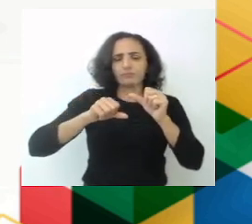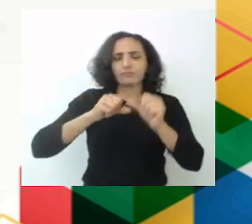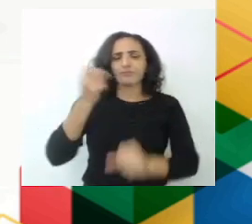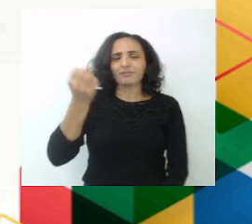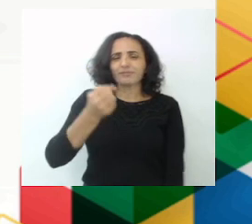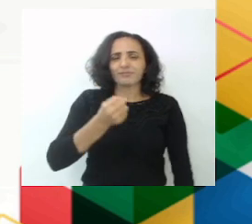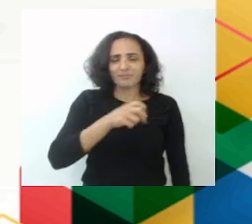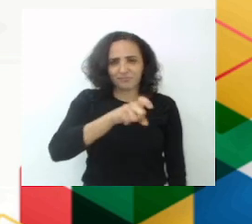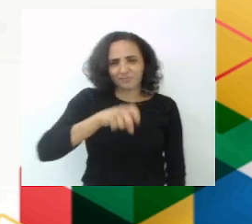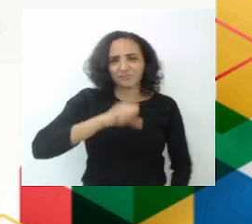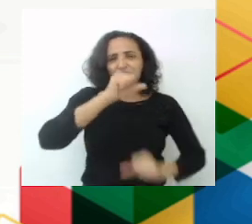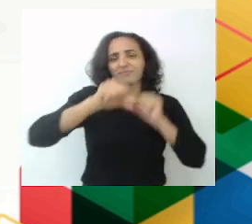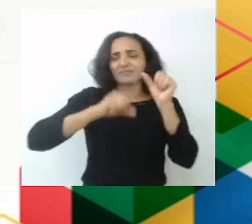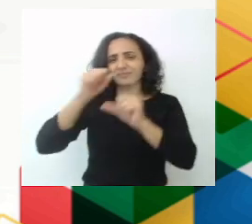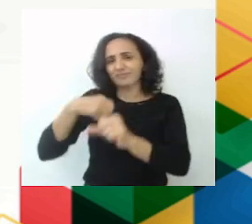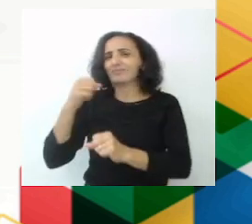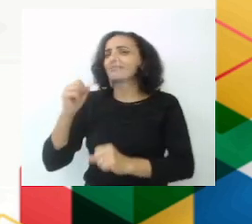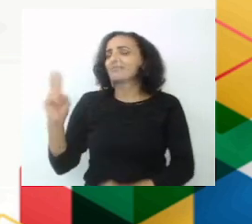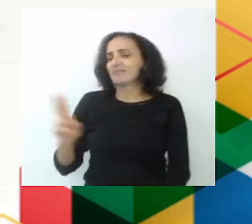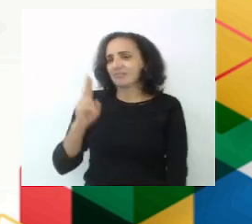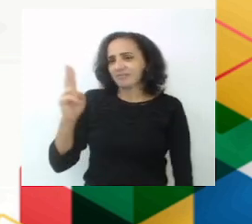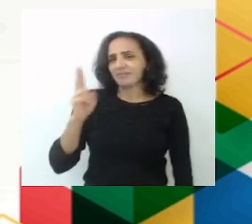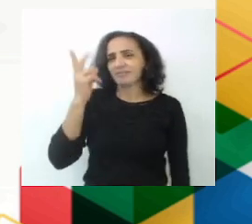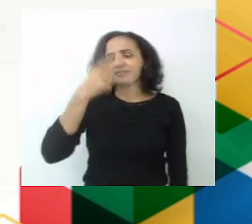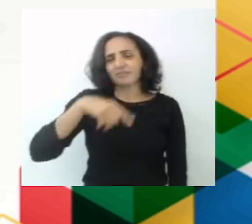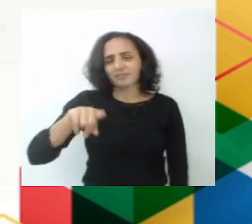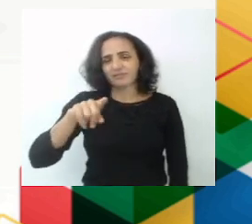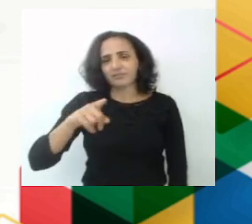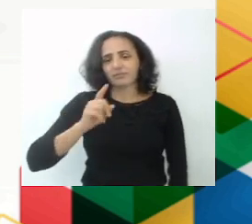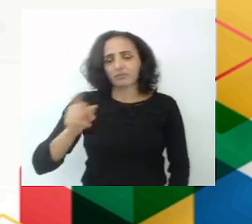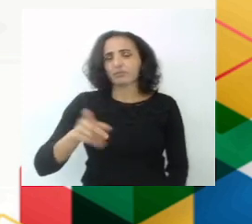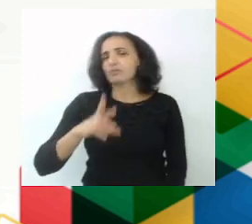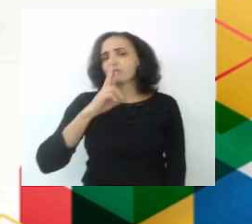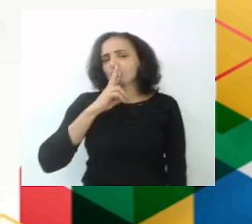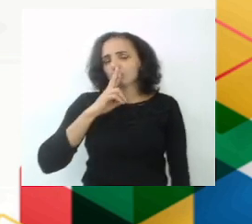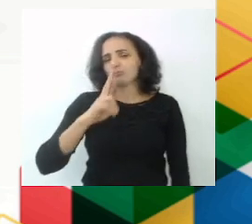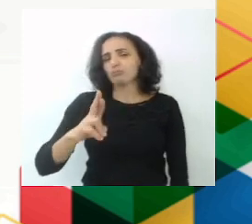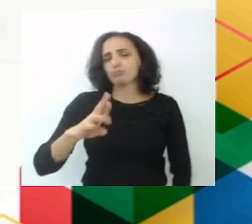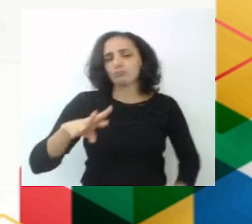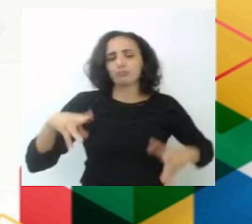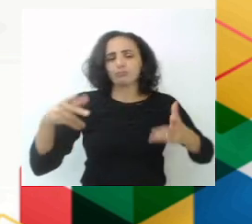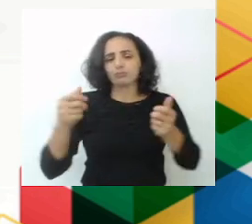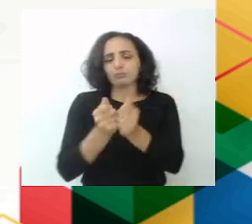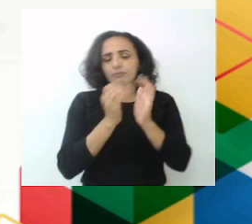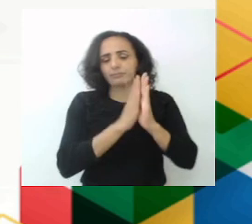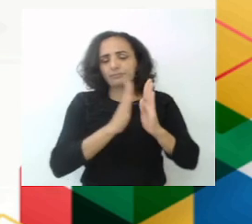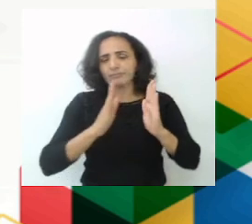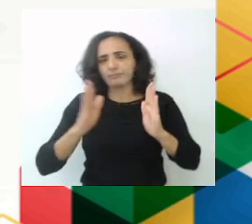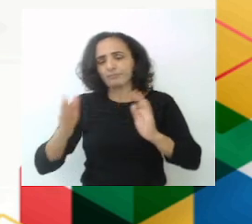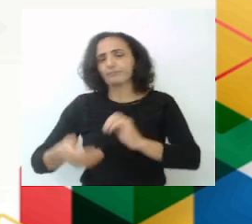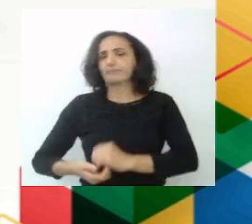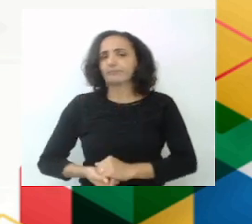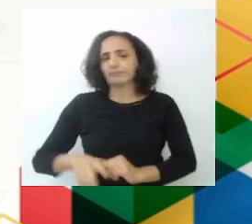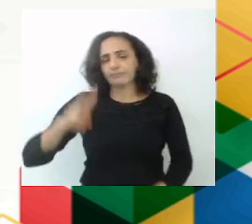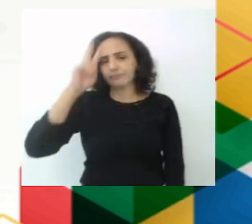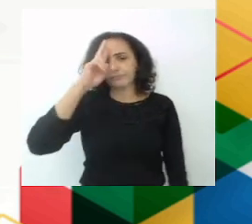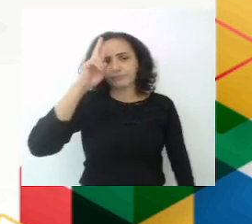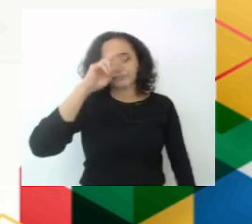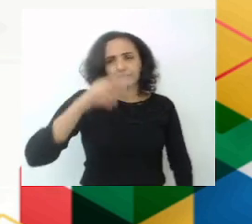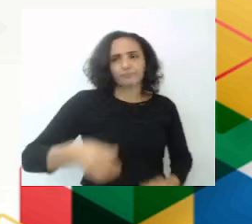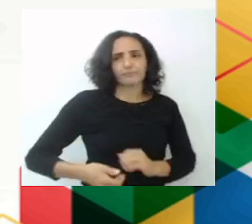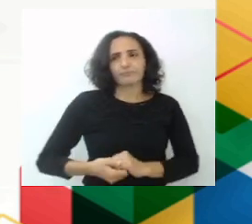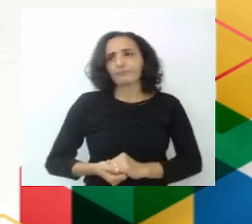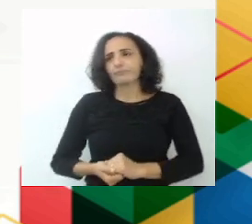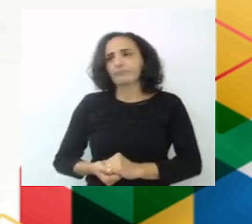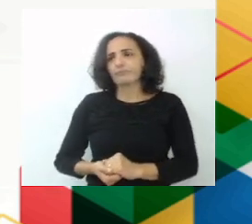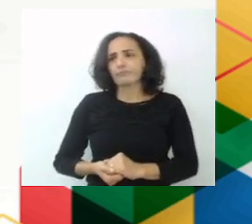você substitui por esses valores e resolve a expressão. Lembrando aqui que é o seguinte, né? Eu esqueci